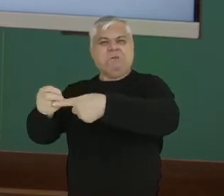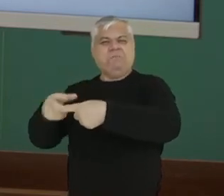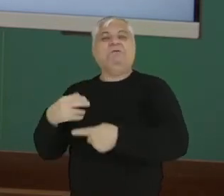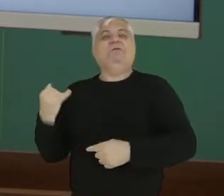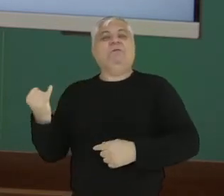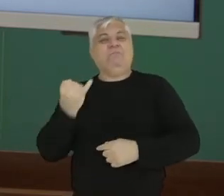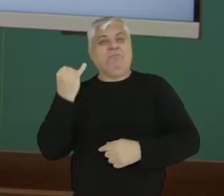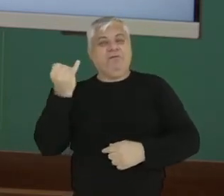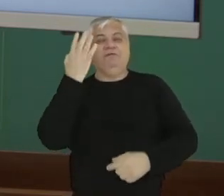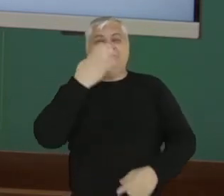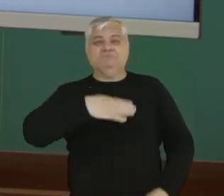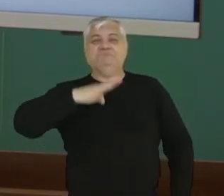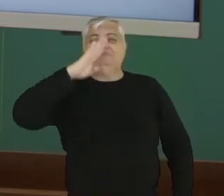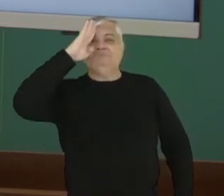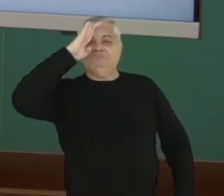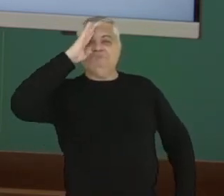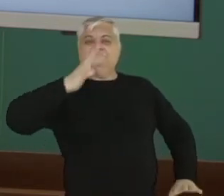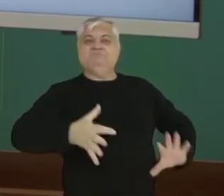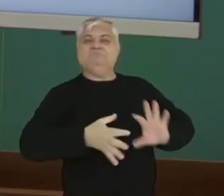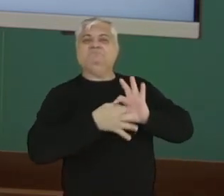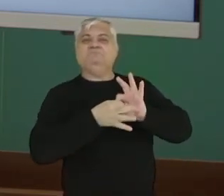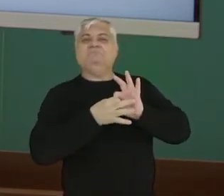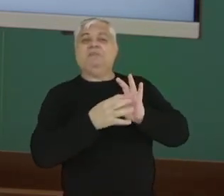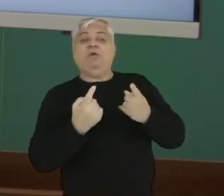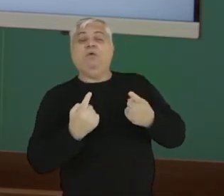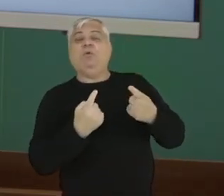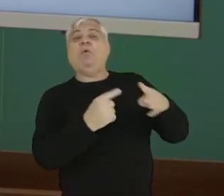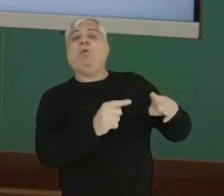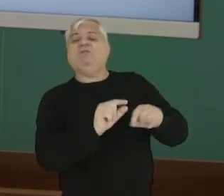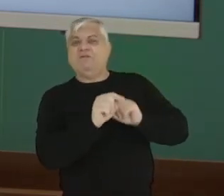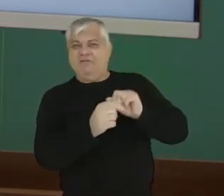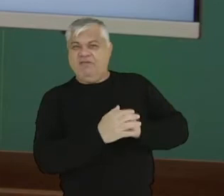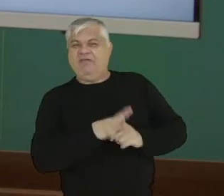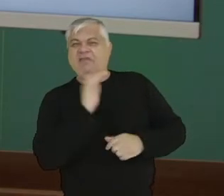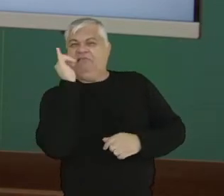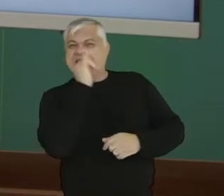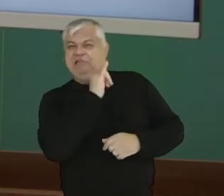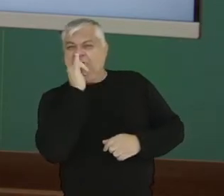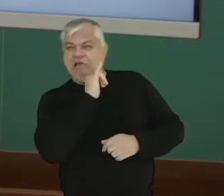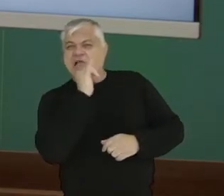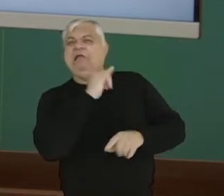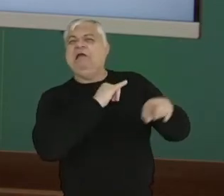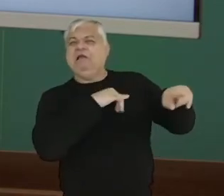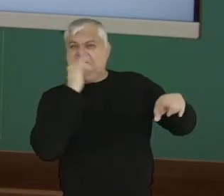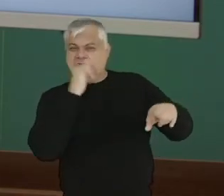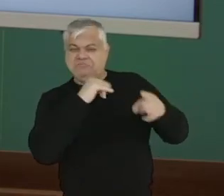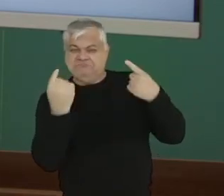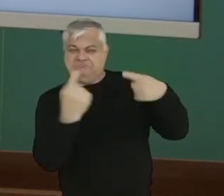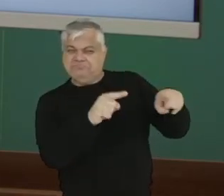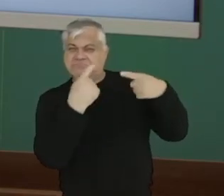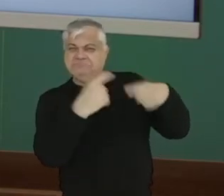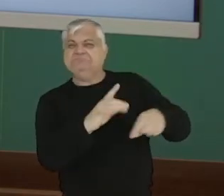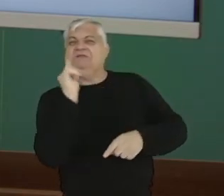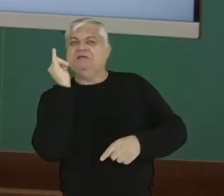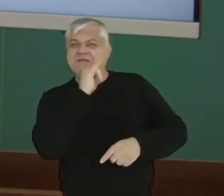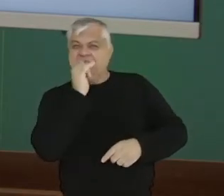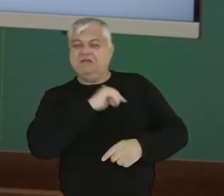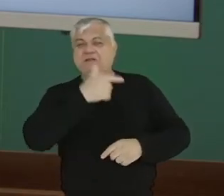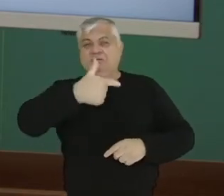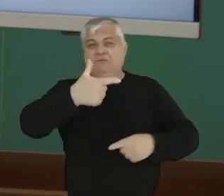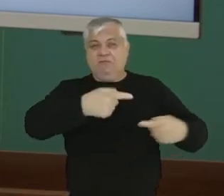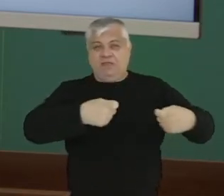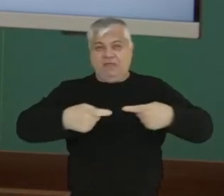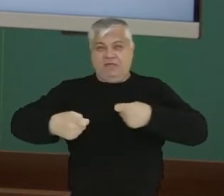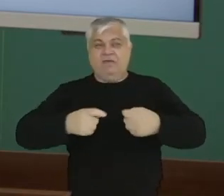as forças aliadas contra o fascismo, né, que reinava na Itália ali durante a Segunda Guerra Mundial.